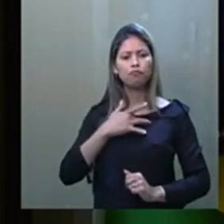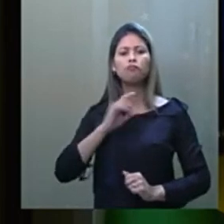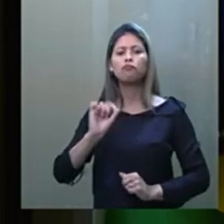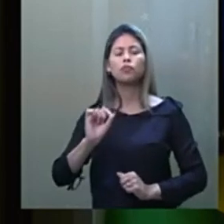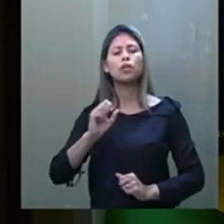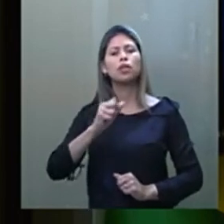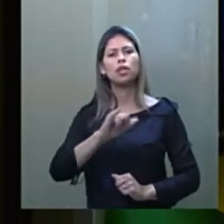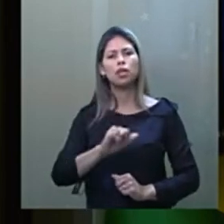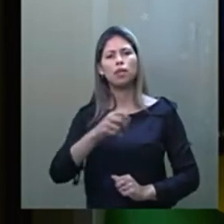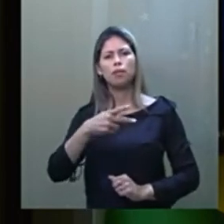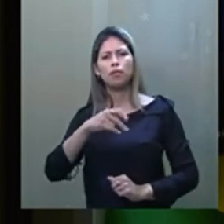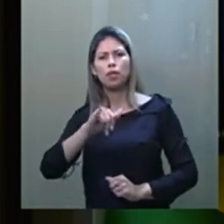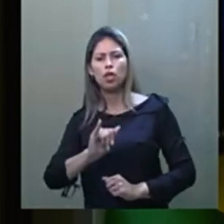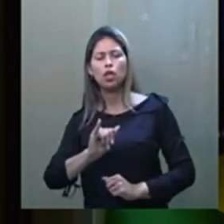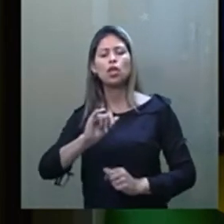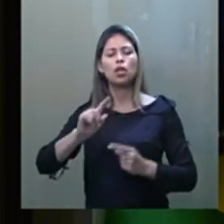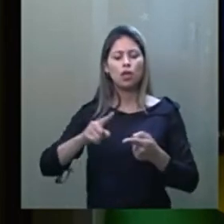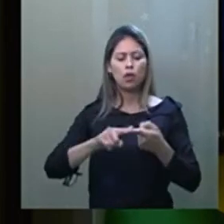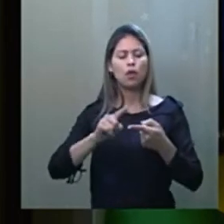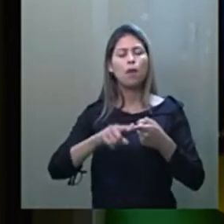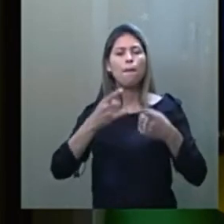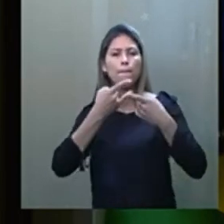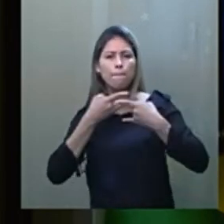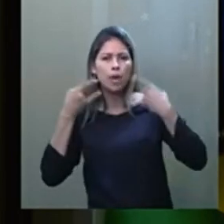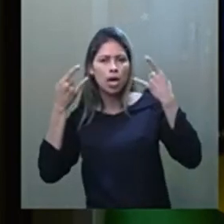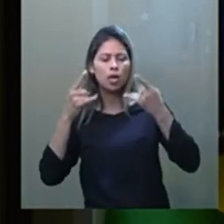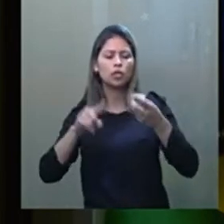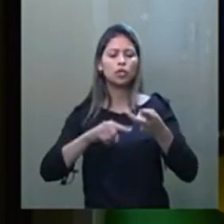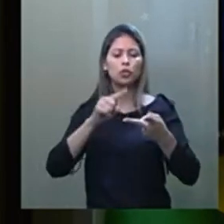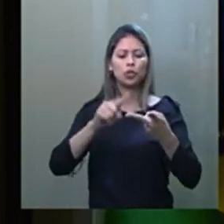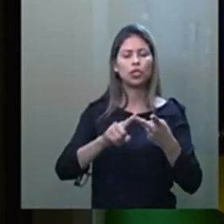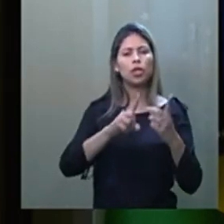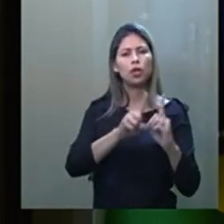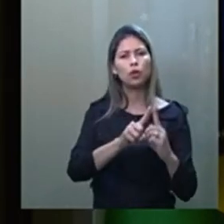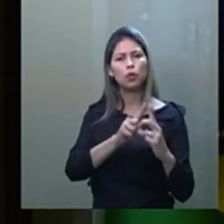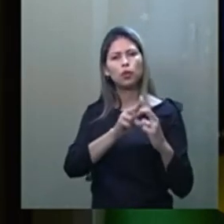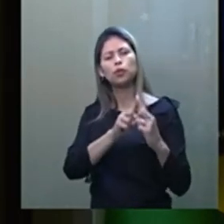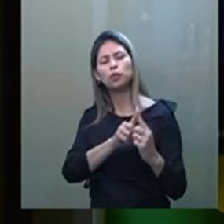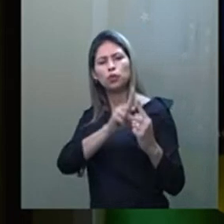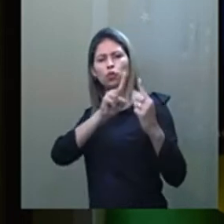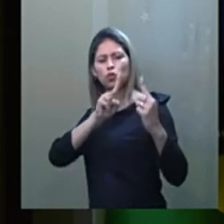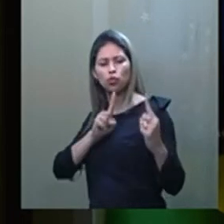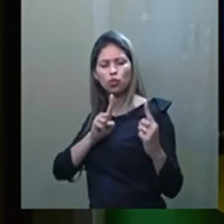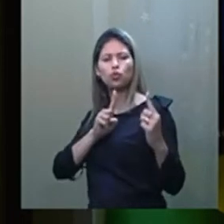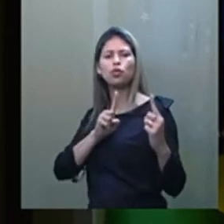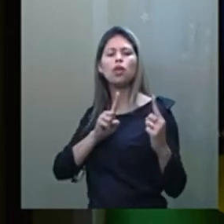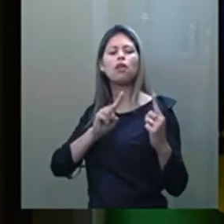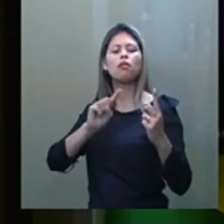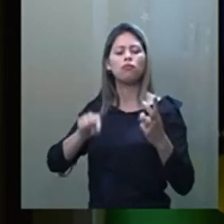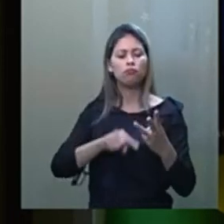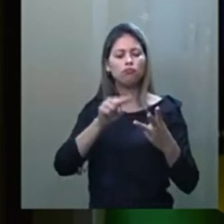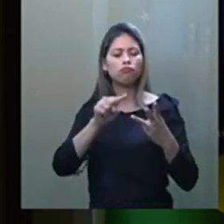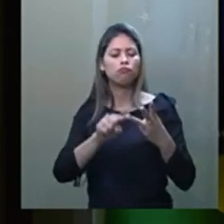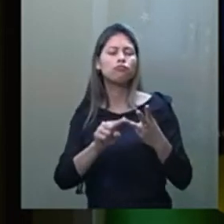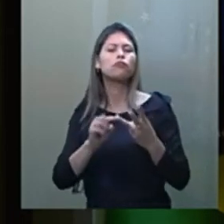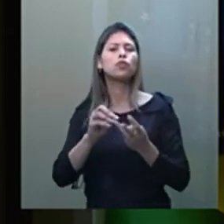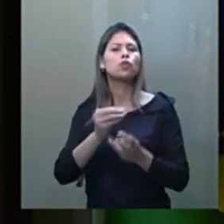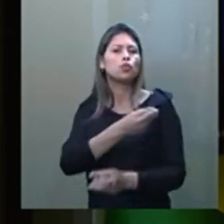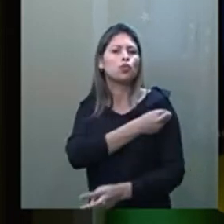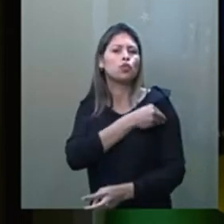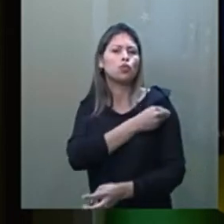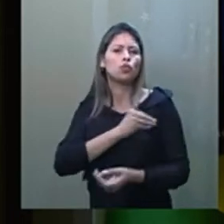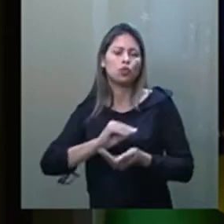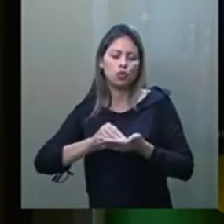máscara, distanciamento físico, a questão do álcool em gel nas